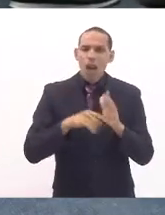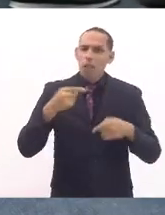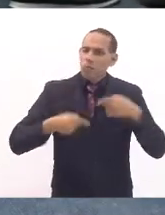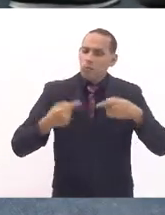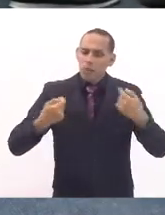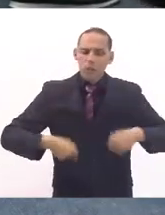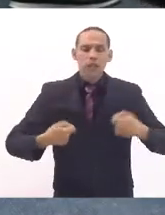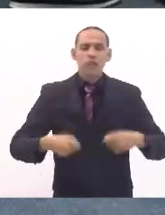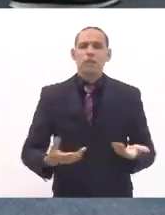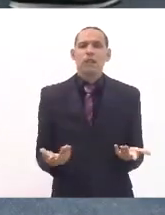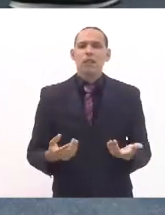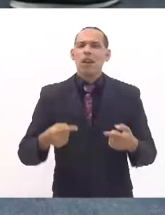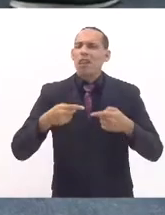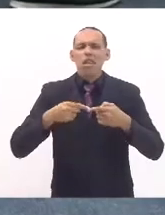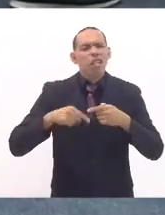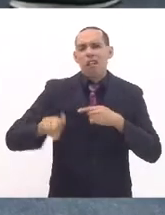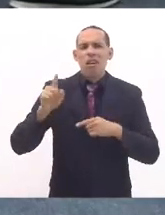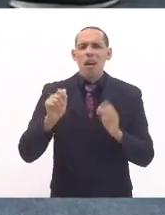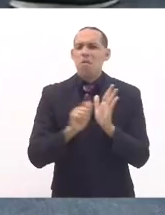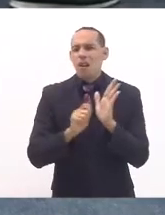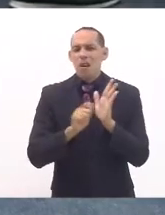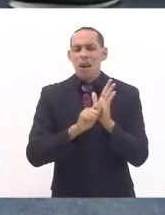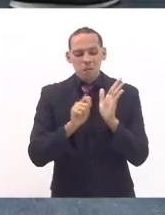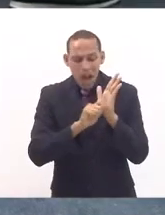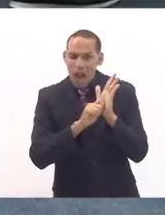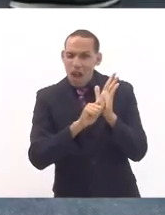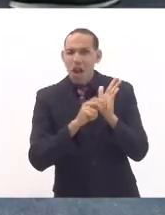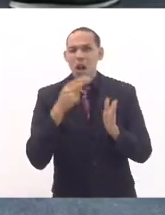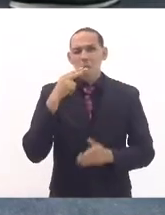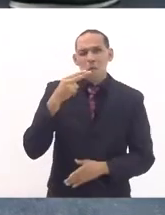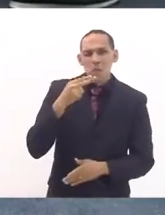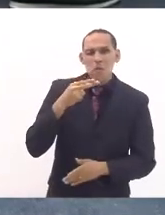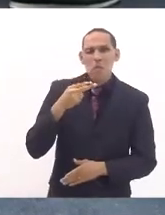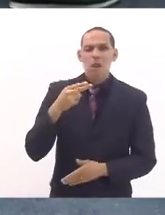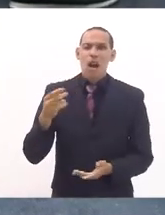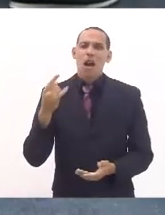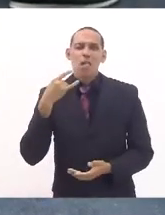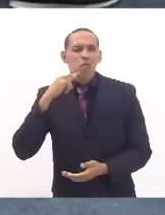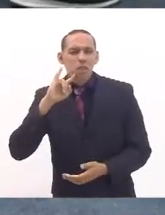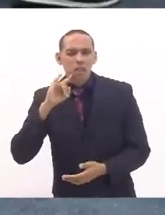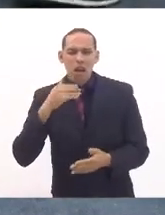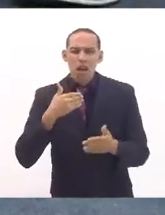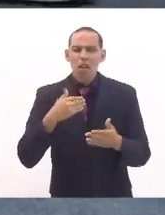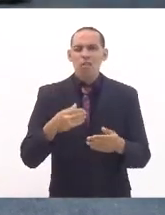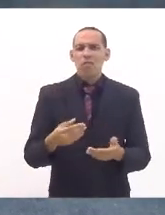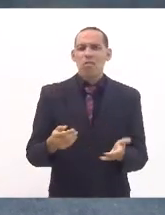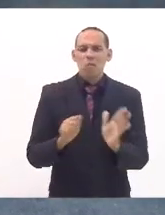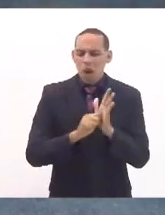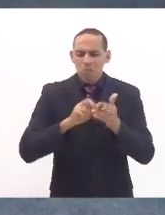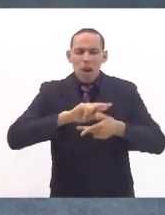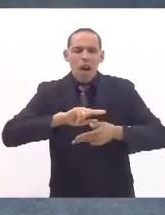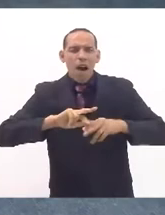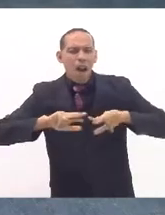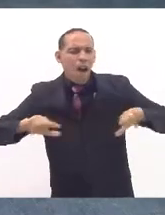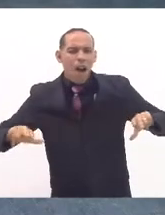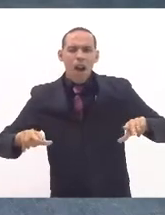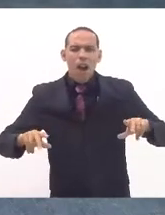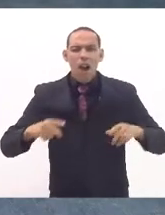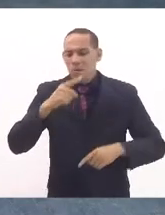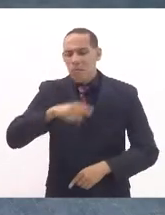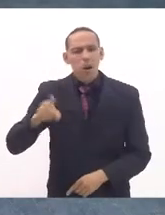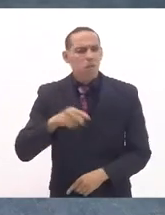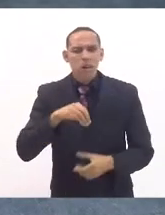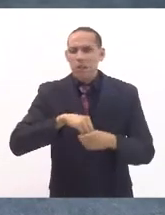escolas. Não tem nada a ver com maconha. Maconha, cigarro, álcool, qualquer tipo de droga tem que ser proibido em qualquer